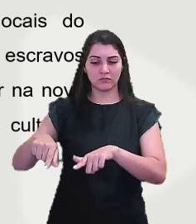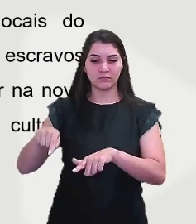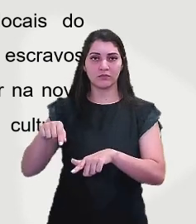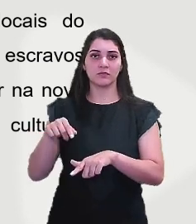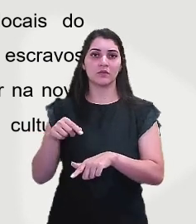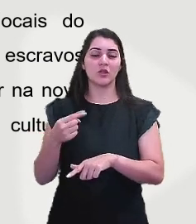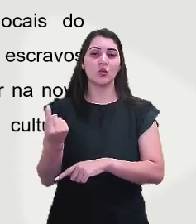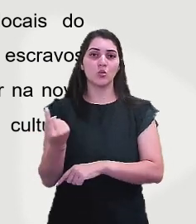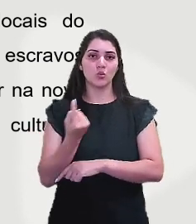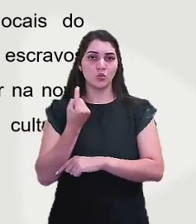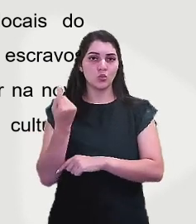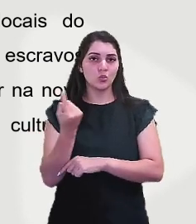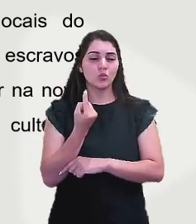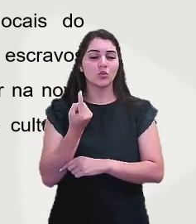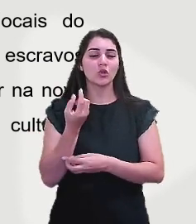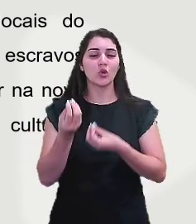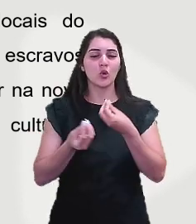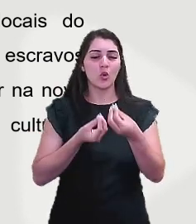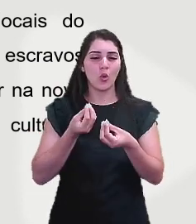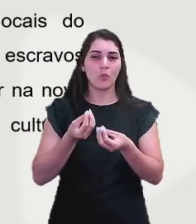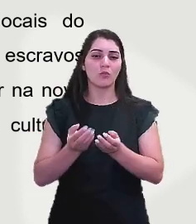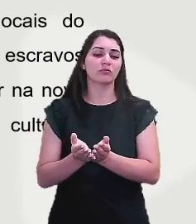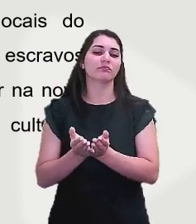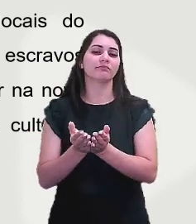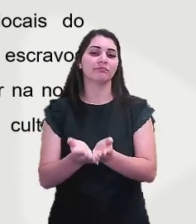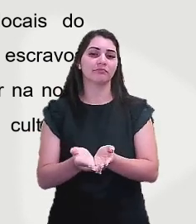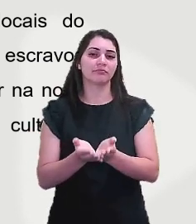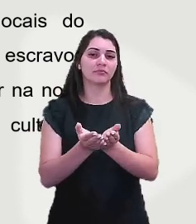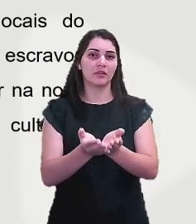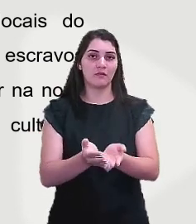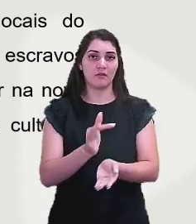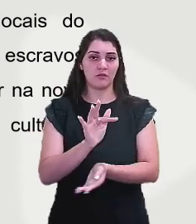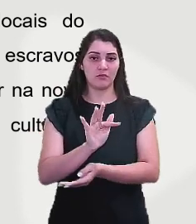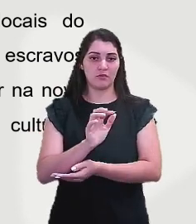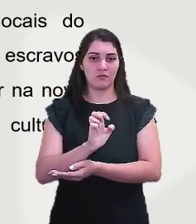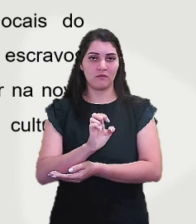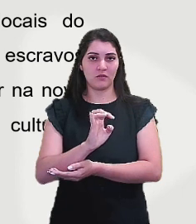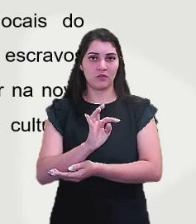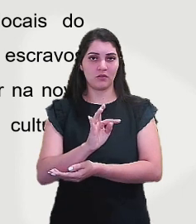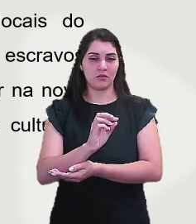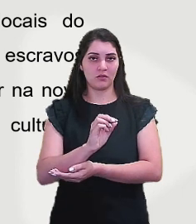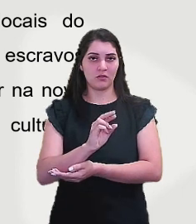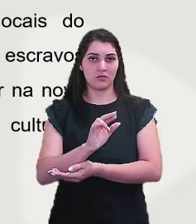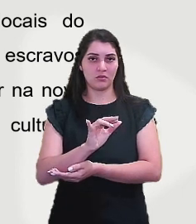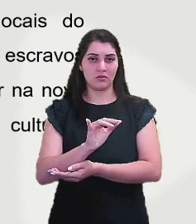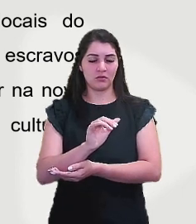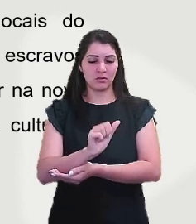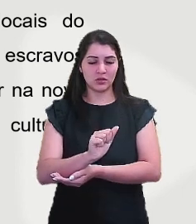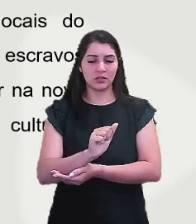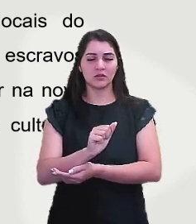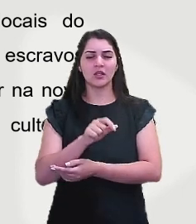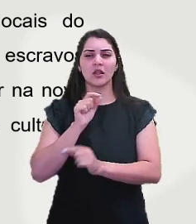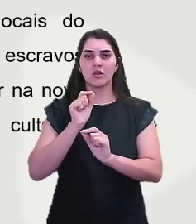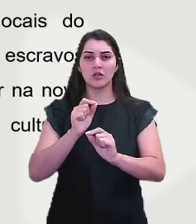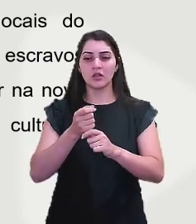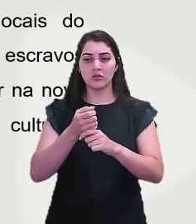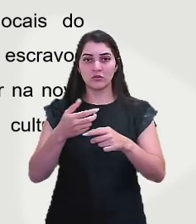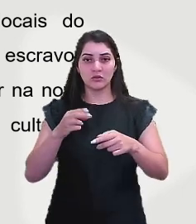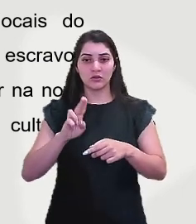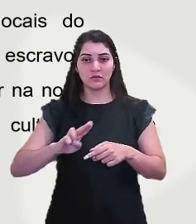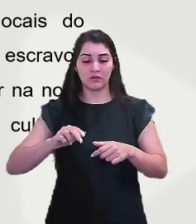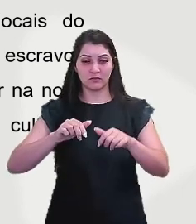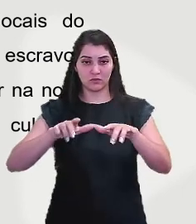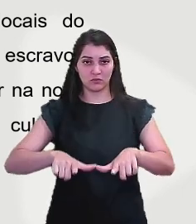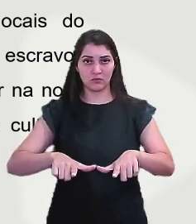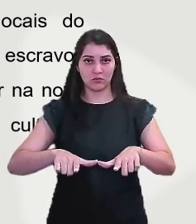o único modo de transportes eram os navios. Então, feitorias eram os imóveis que ficavam nos portos. Eles eram utilizados